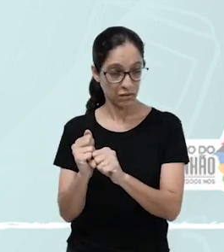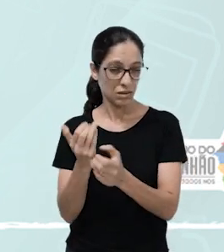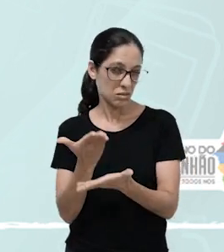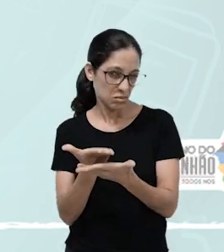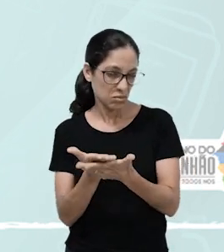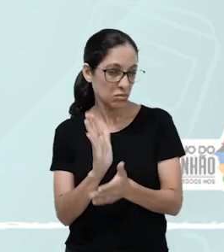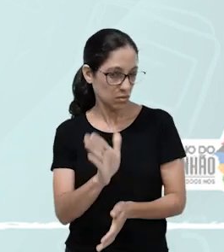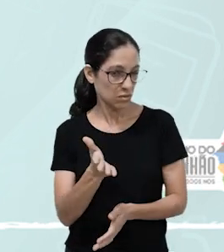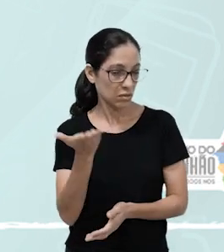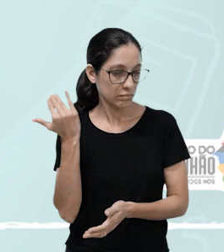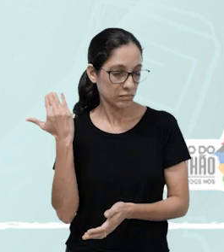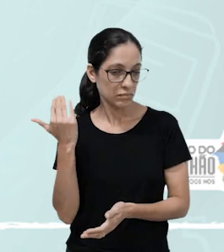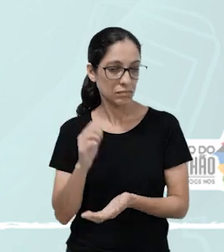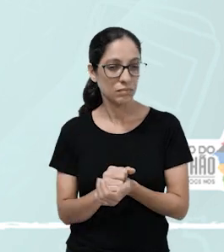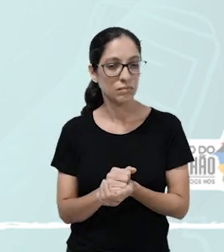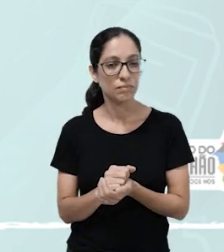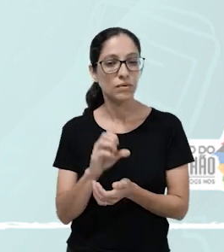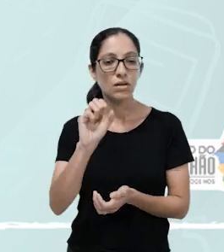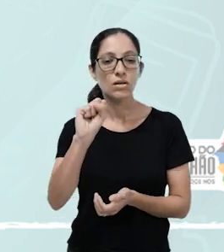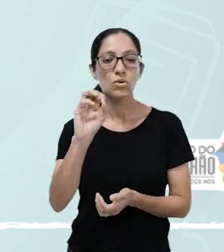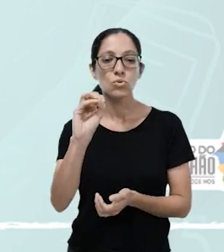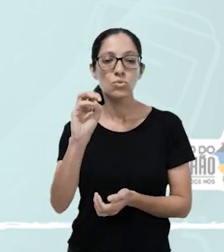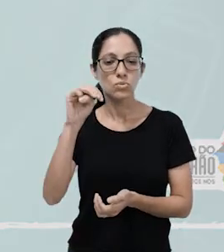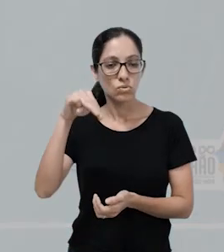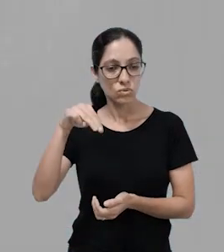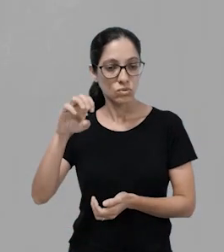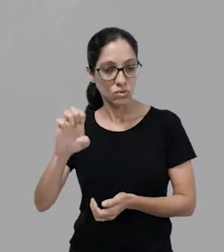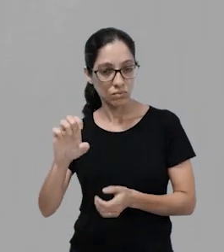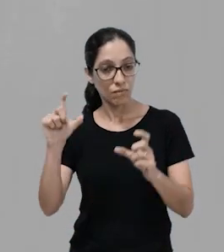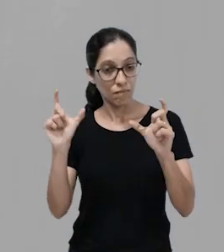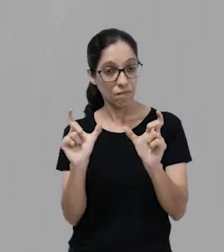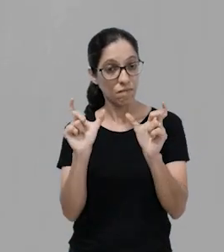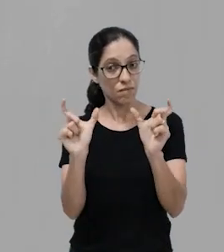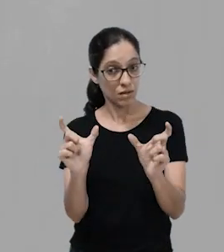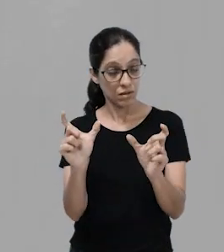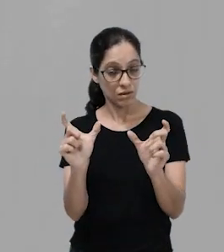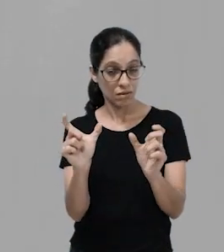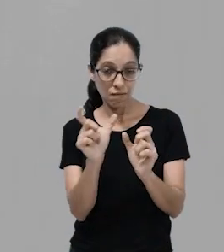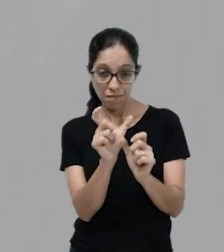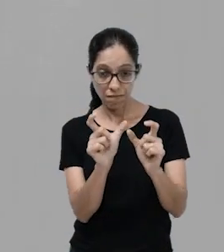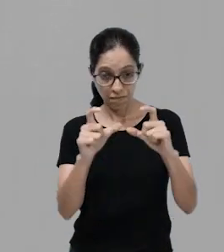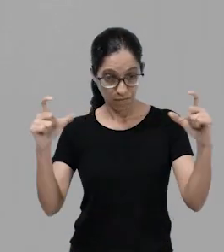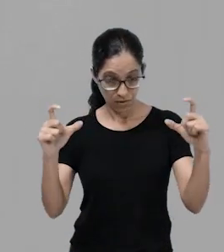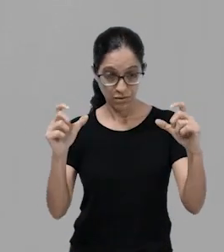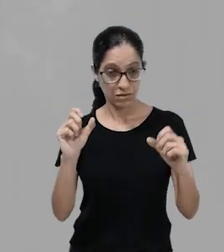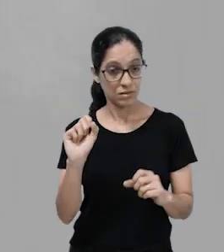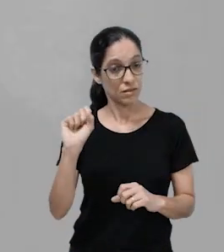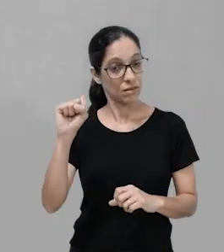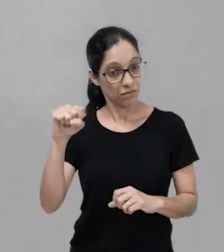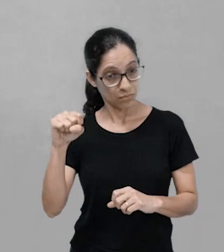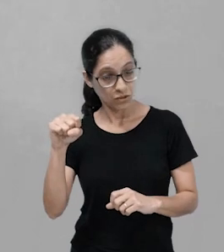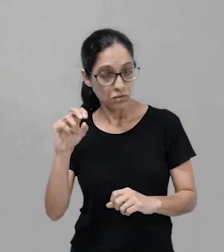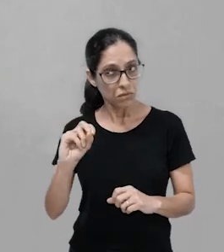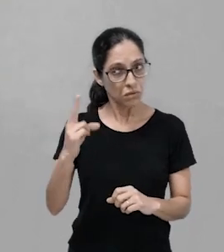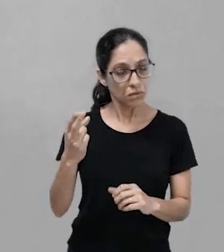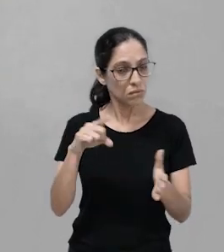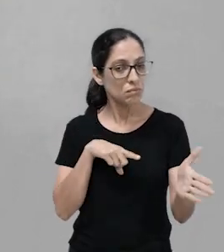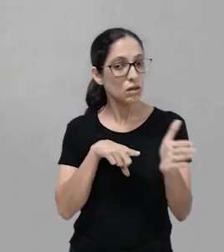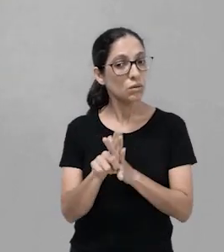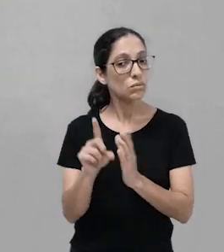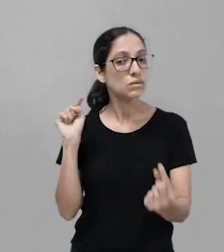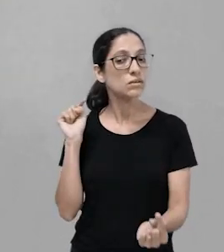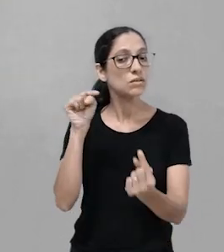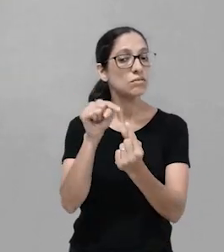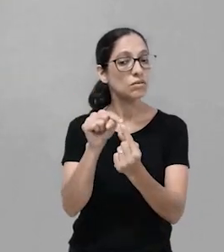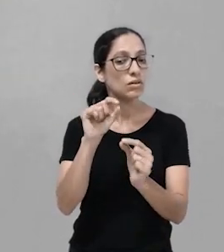aula anterior. Some, nós usamos em frases afirmativas ou perguntas que têm como